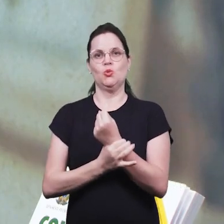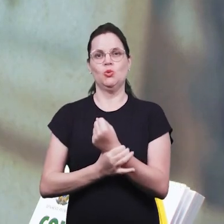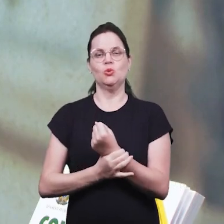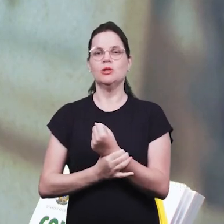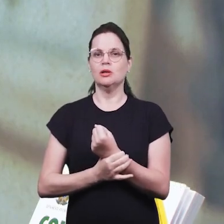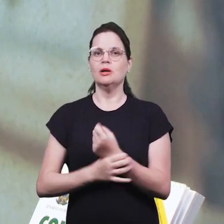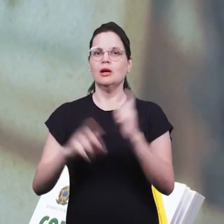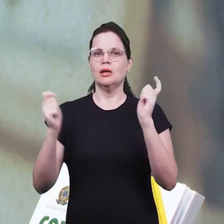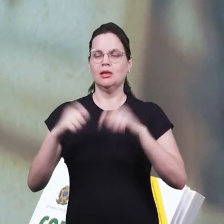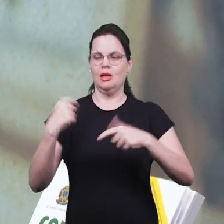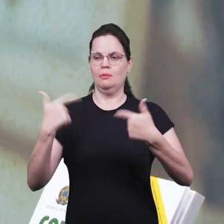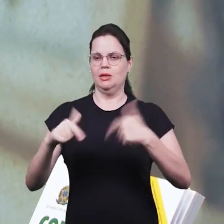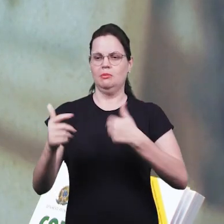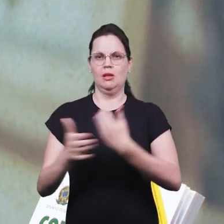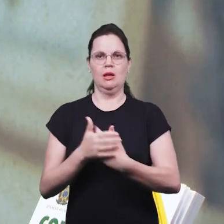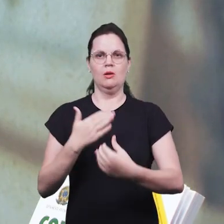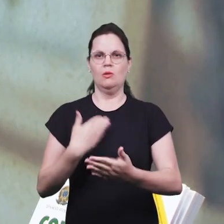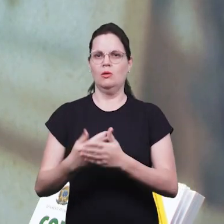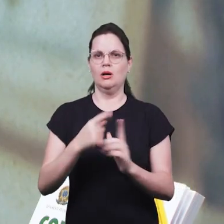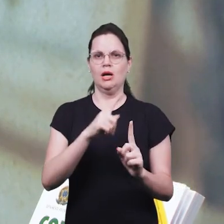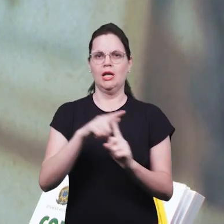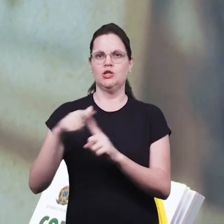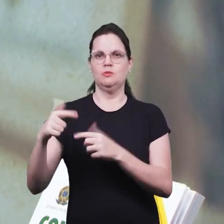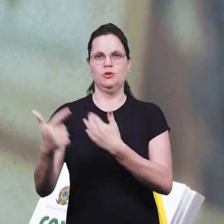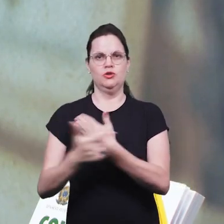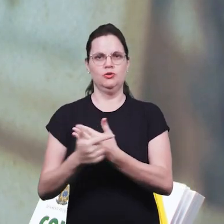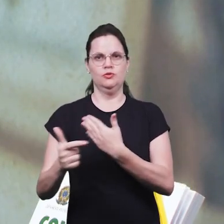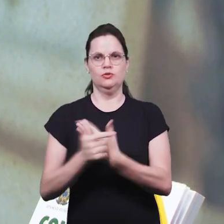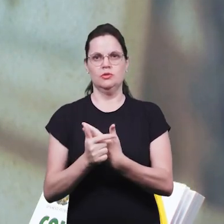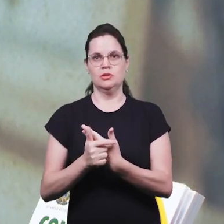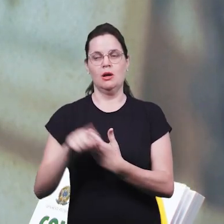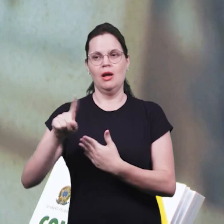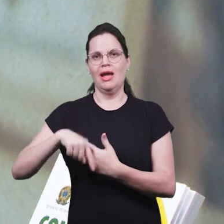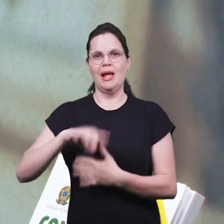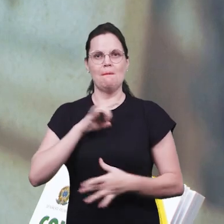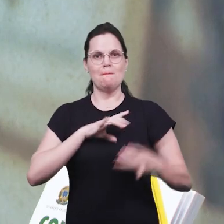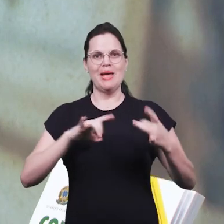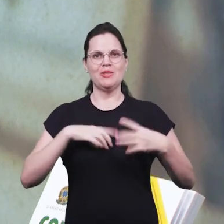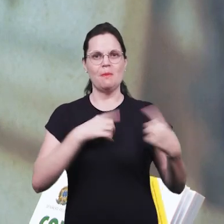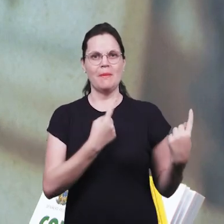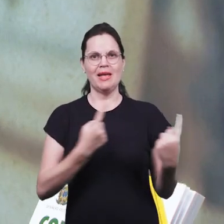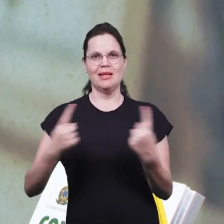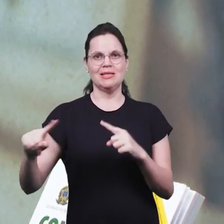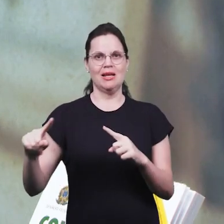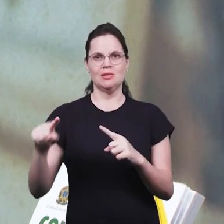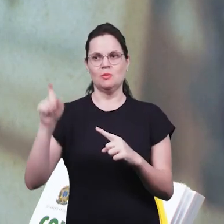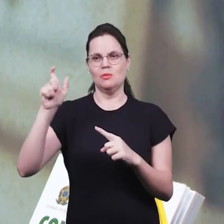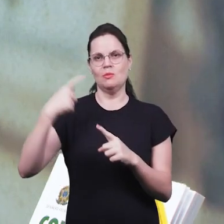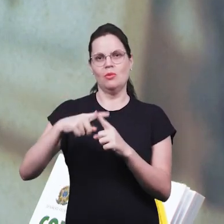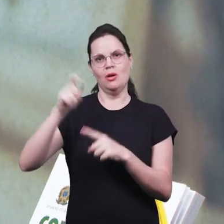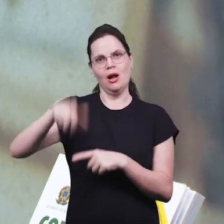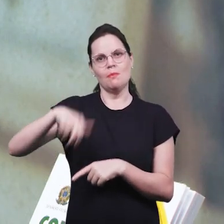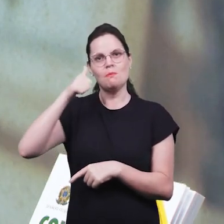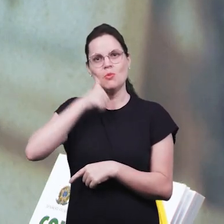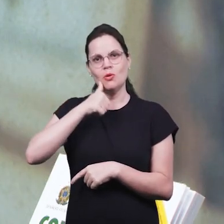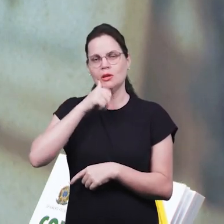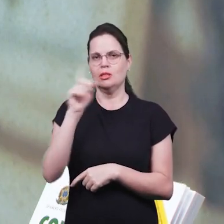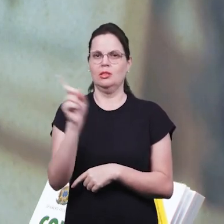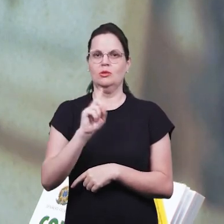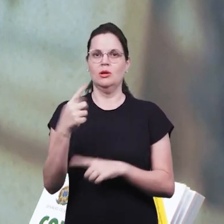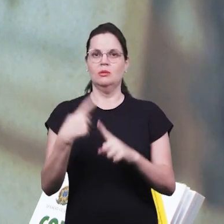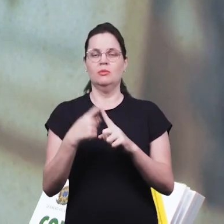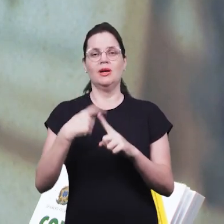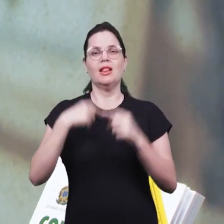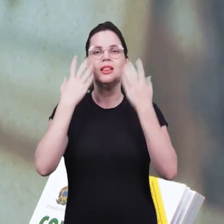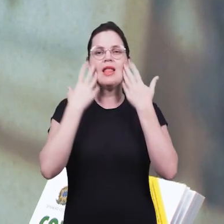qualquer cargo ou função, não tendo o temor de serem perseguidas por o fato de estar ocupando um cargo que antigamente